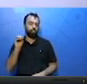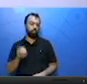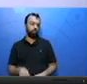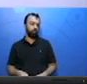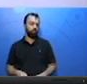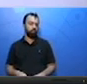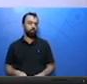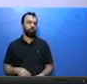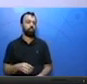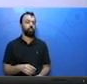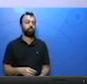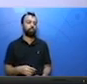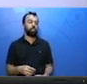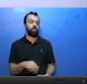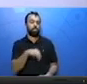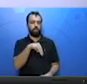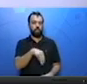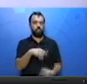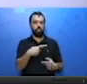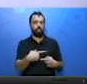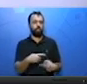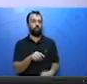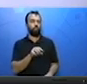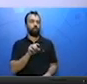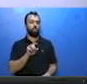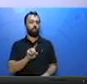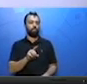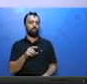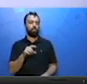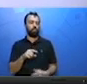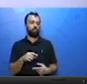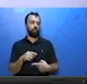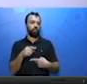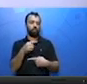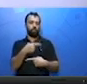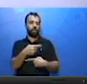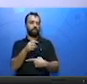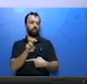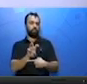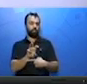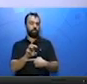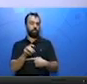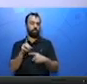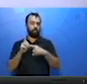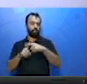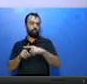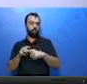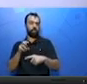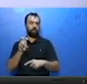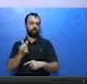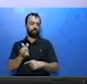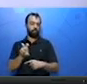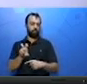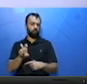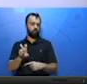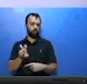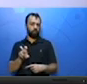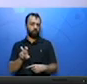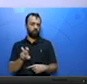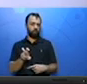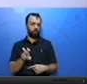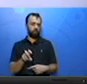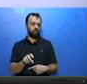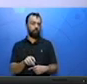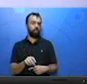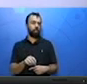Devo 3, pago 5, depositei 5. Como eu depositei mais do que o valor maior que a minha dívida de 3, vou ter um